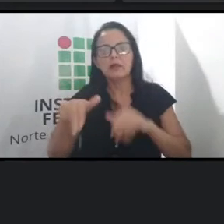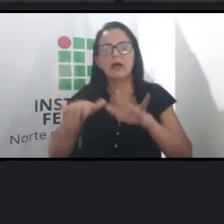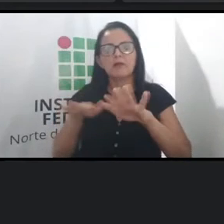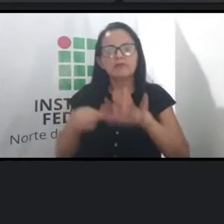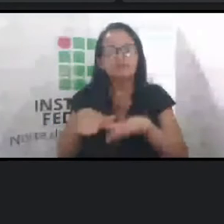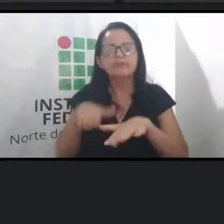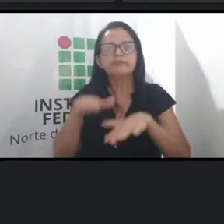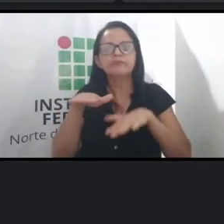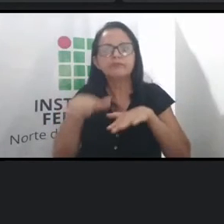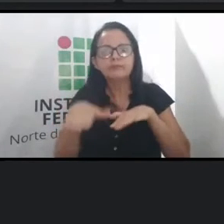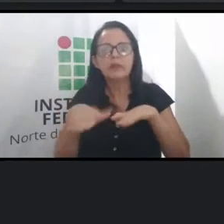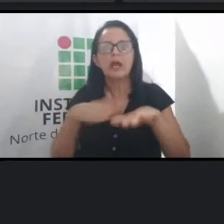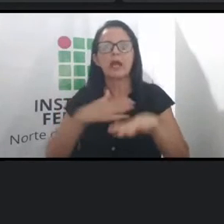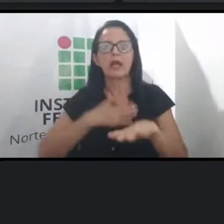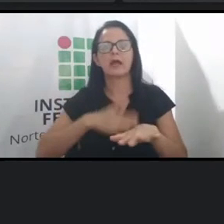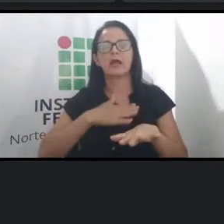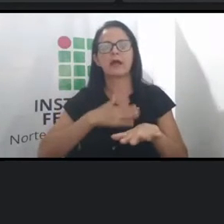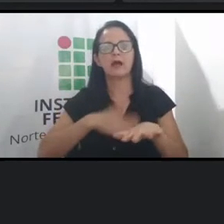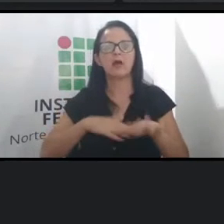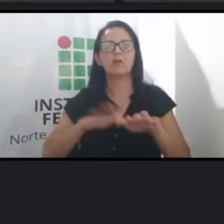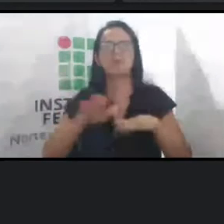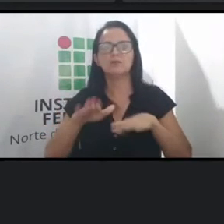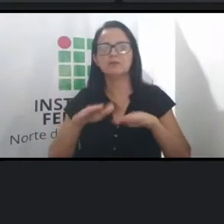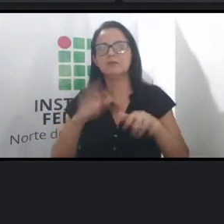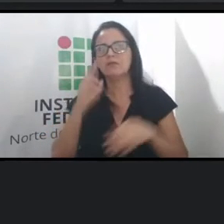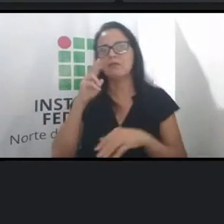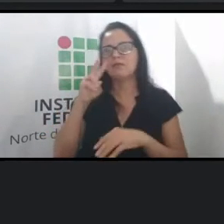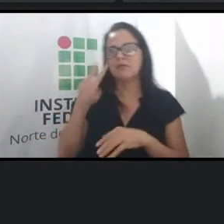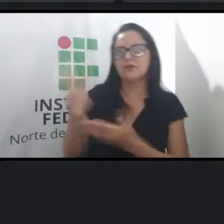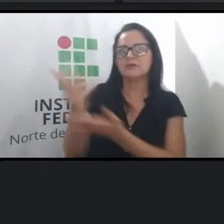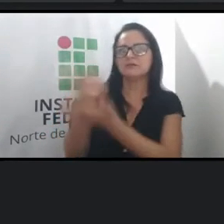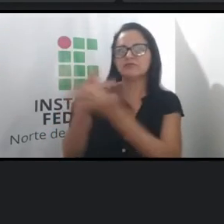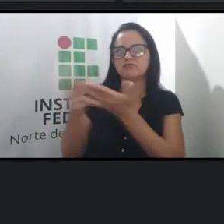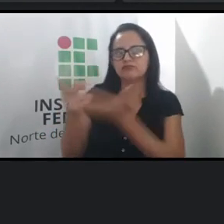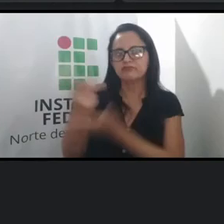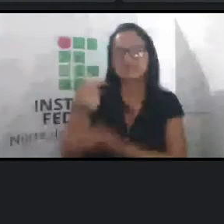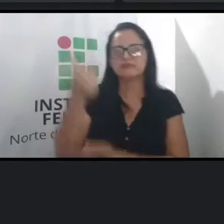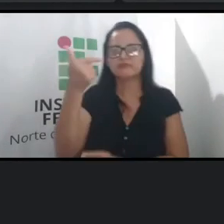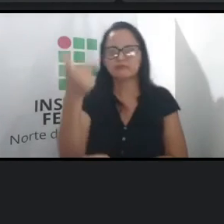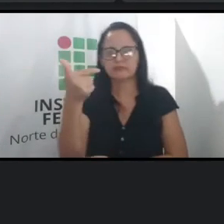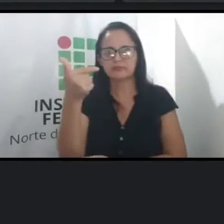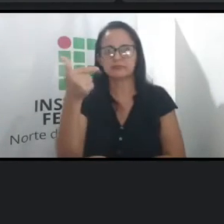passo, conforme mostra a figura 2.